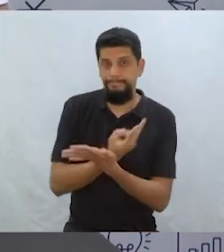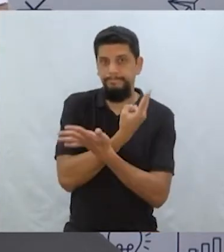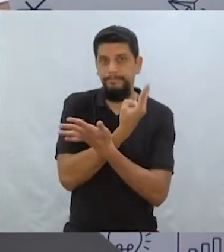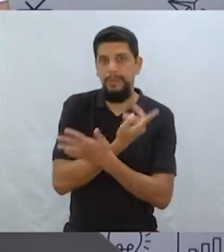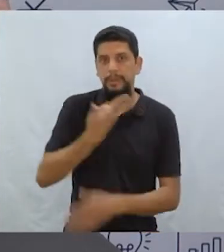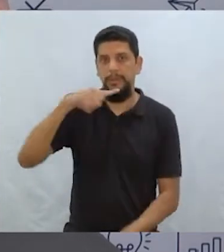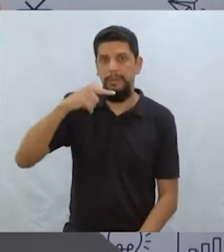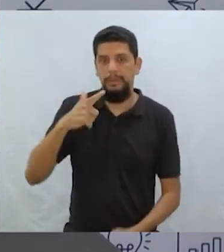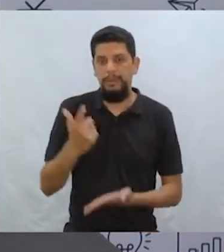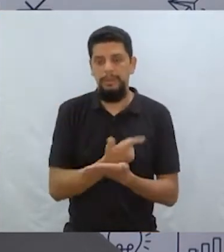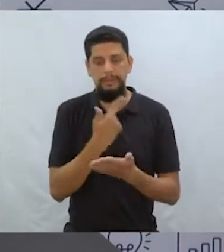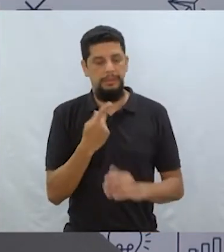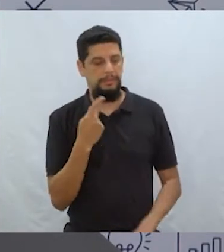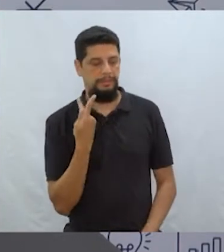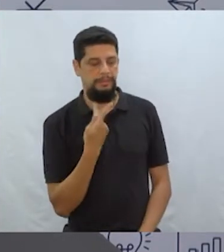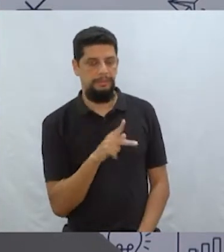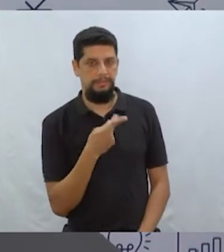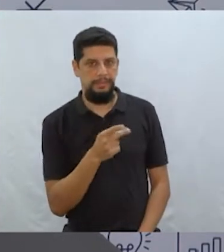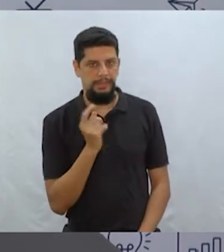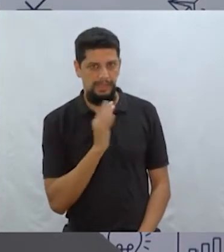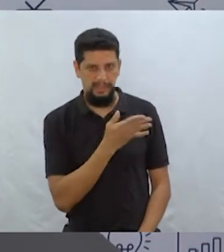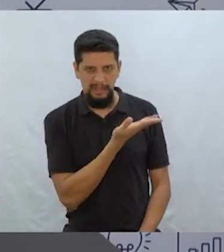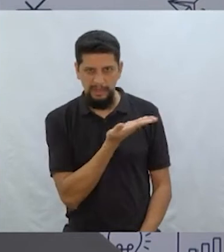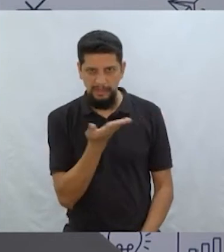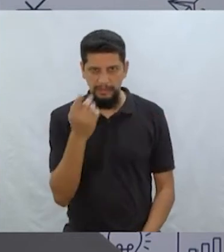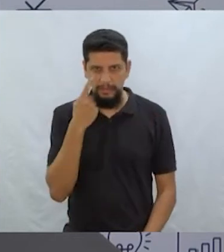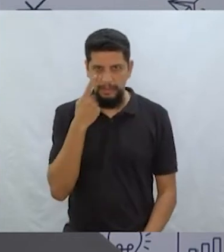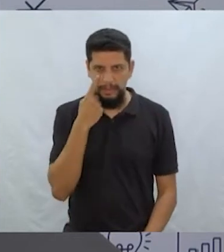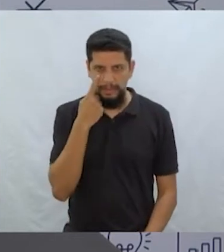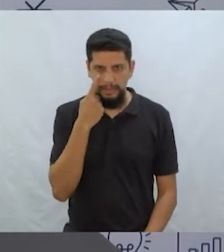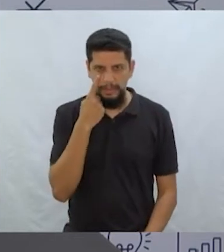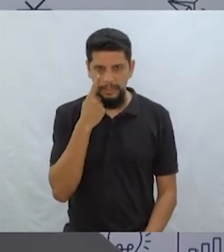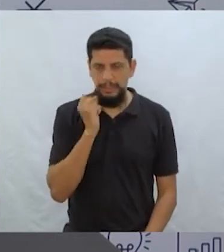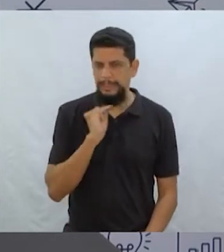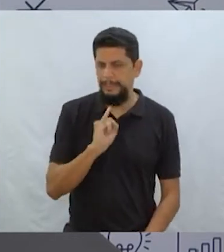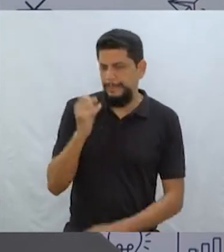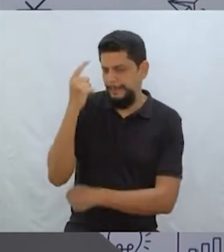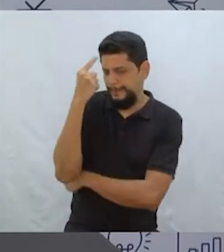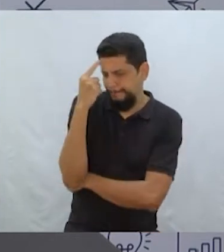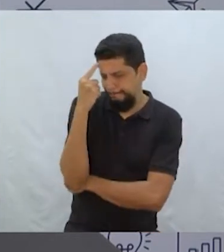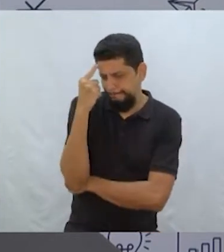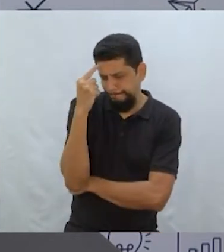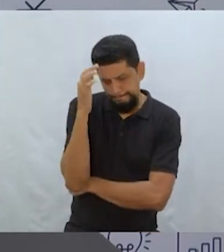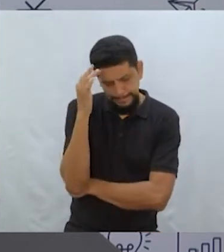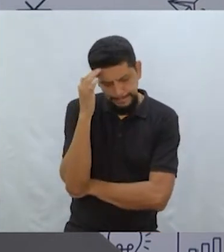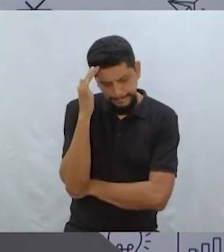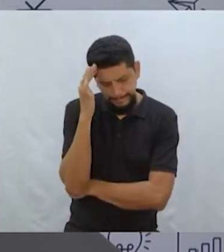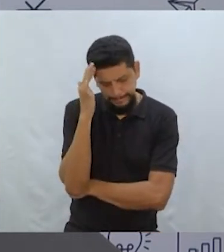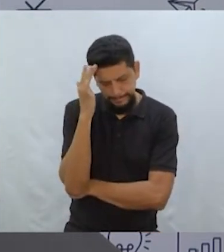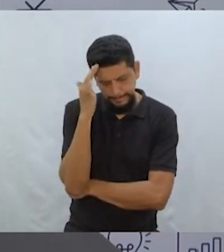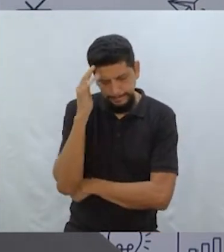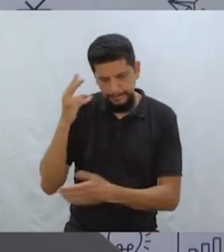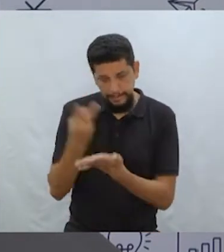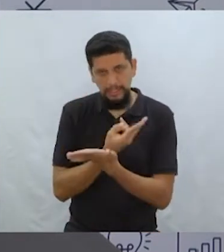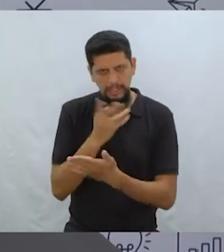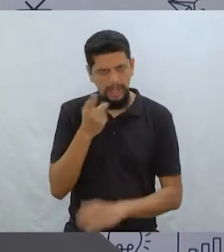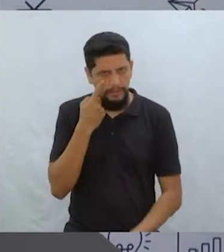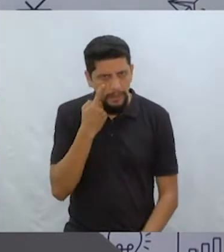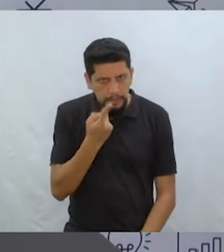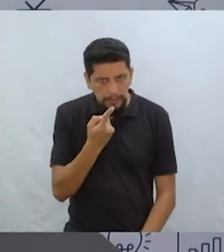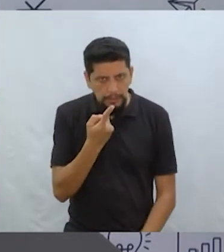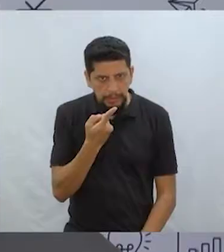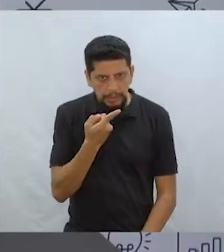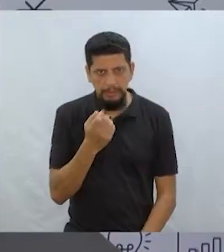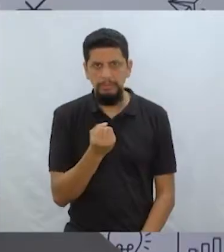falha outro livro dela você já ouviu alguém dizer assim se a memória não me falha já